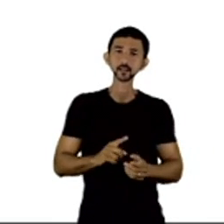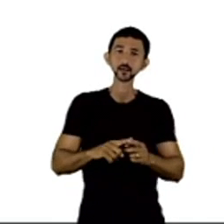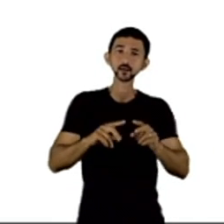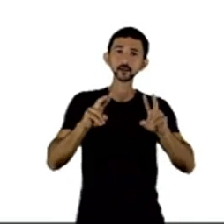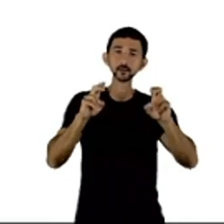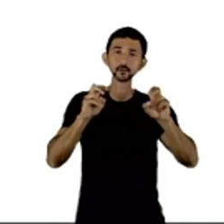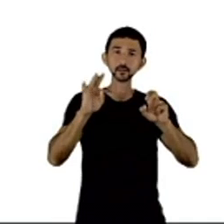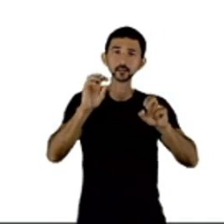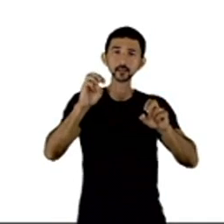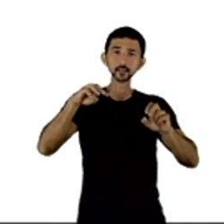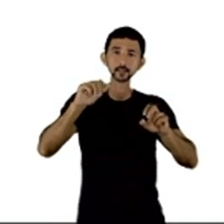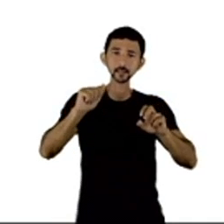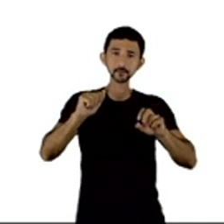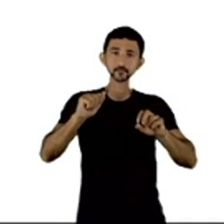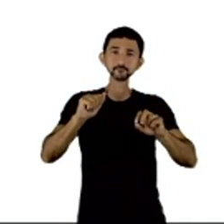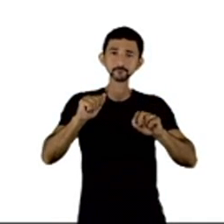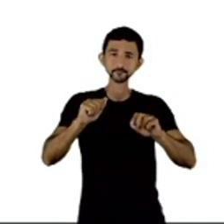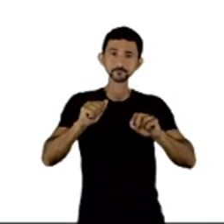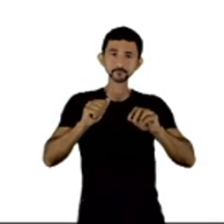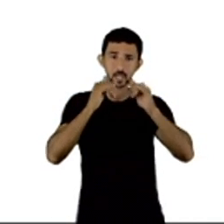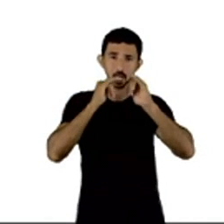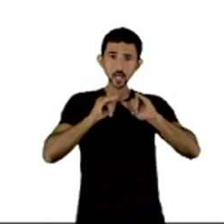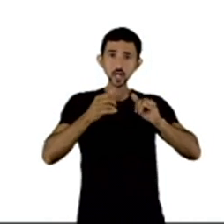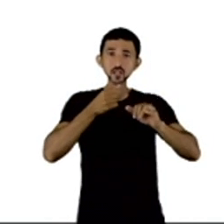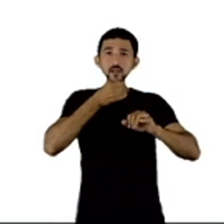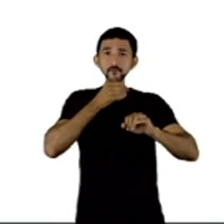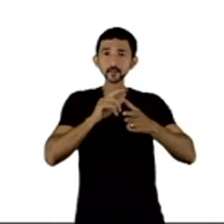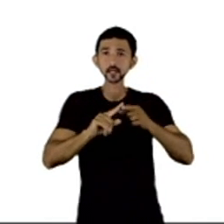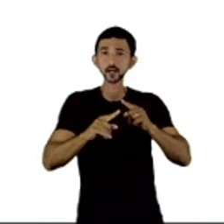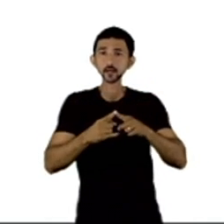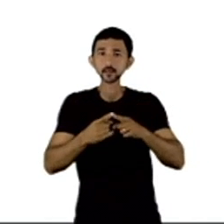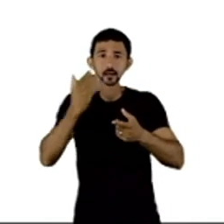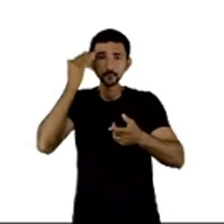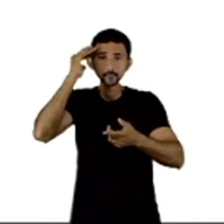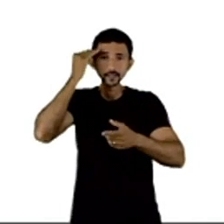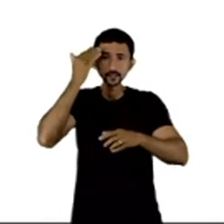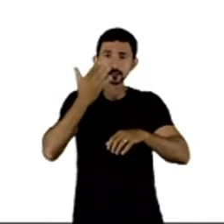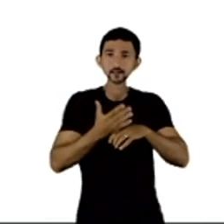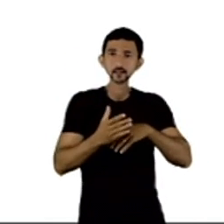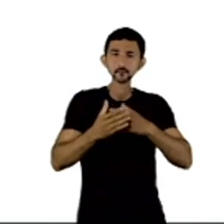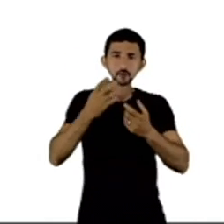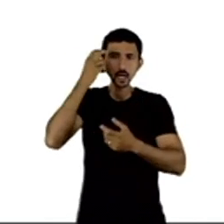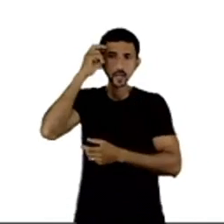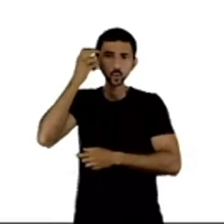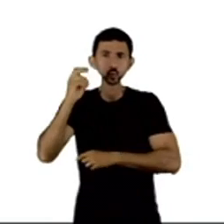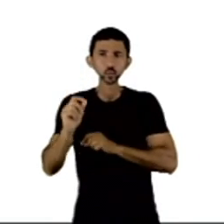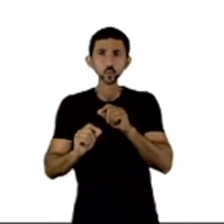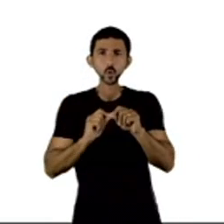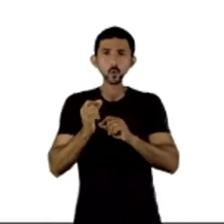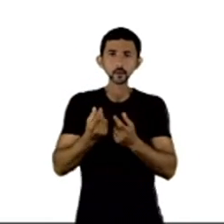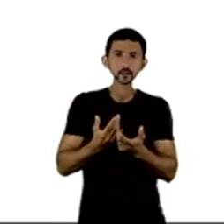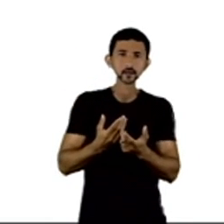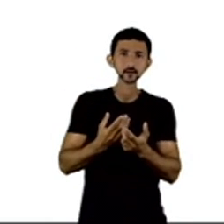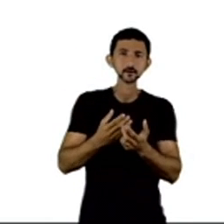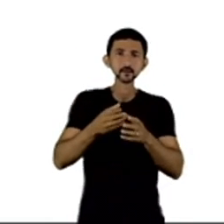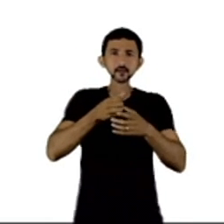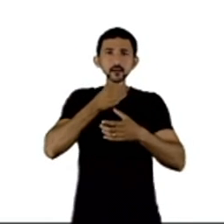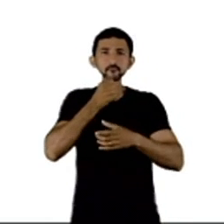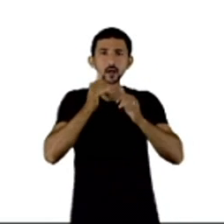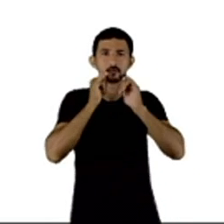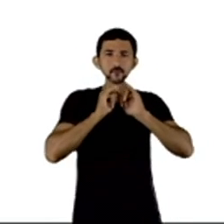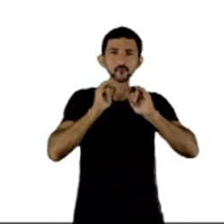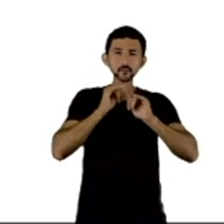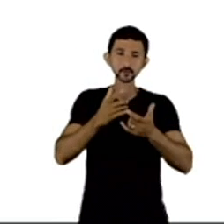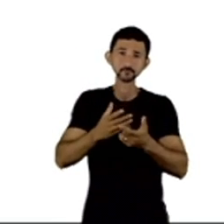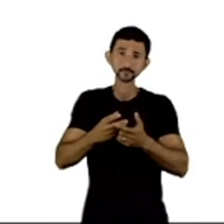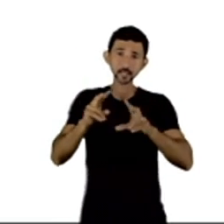seu tema. Toda notícia é um convite à compreensão de uma prática cultural. Tá? Toda notícia, na verdade, nos